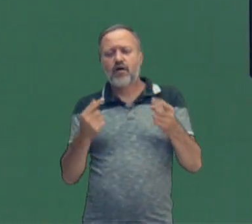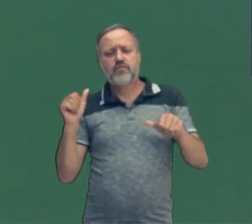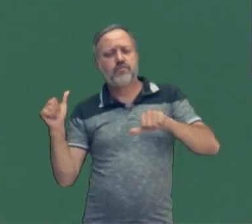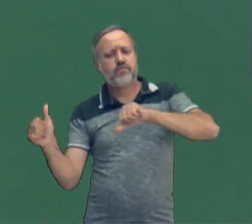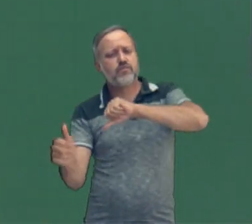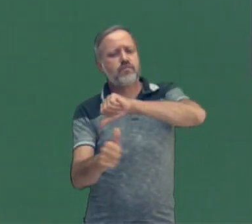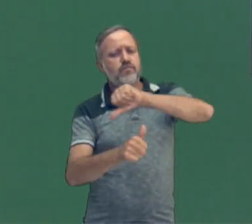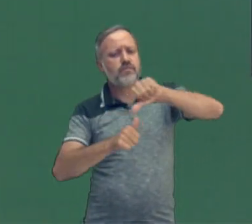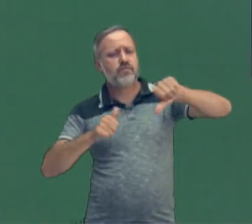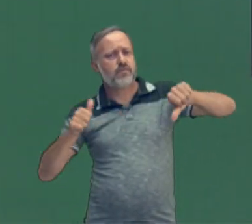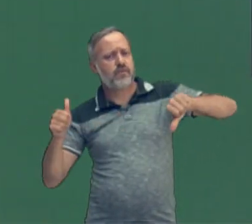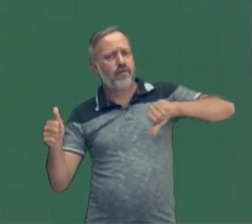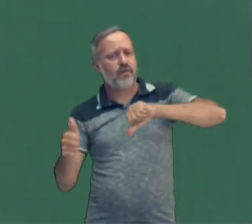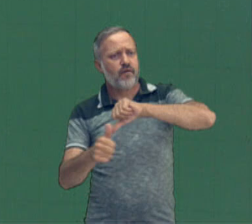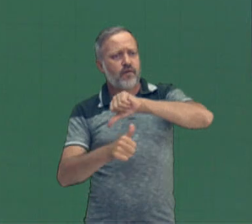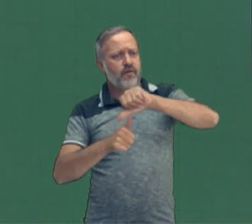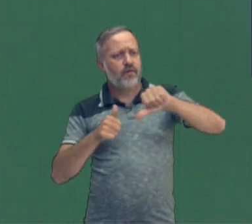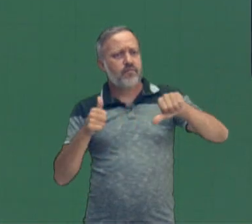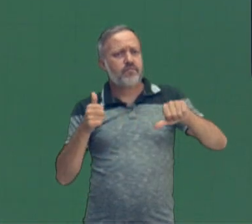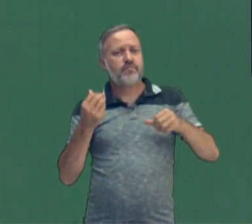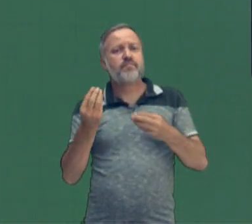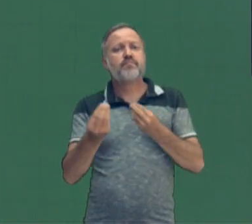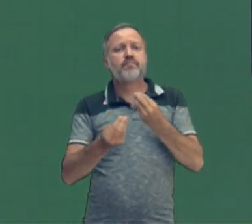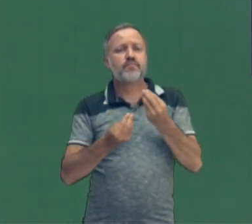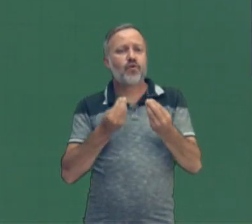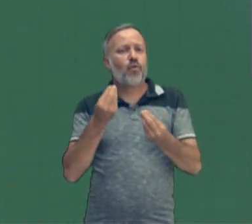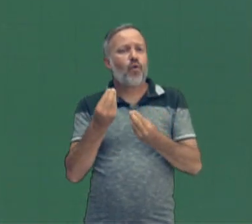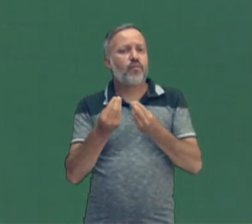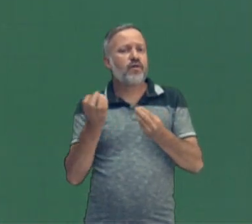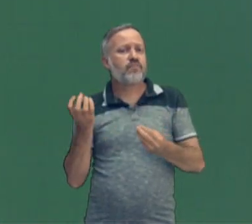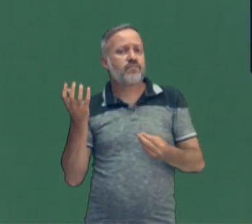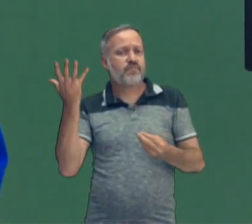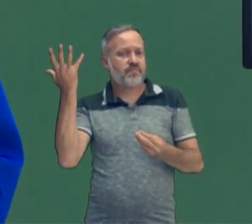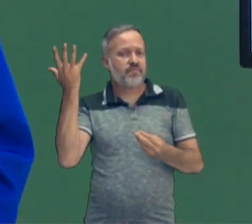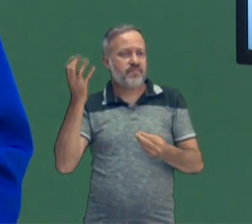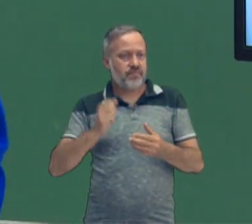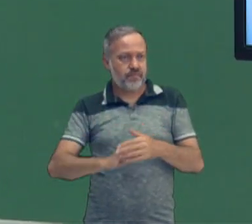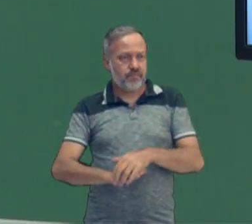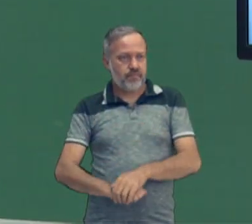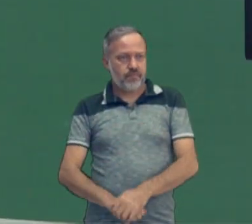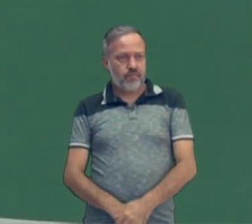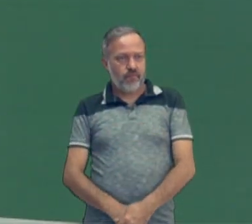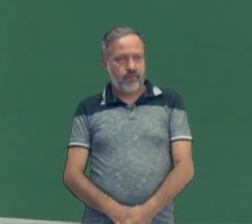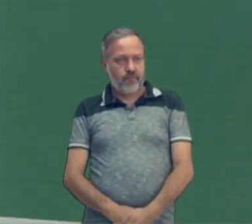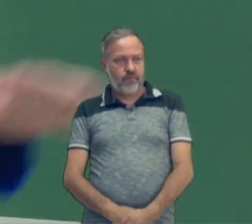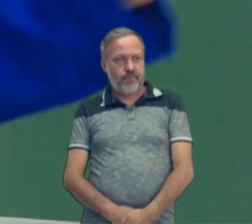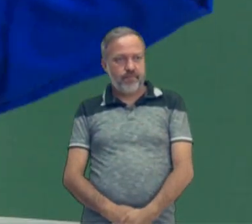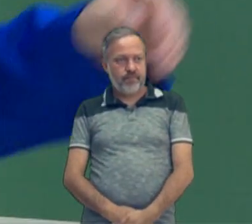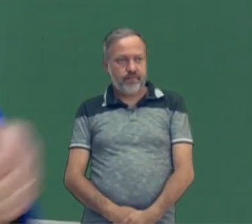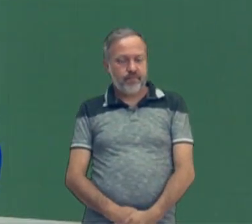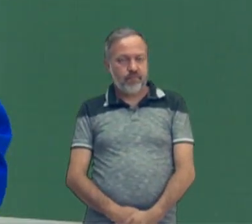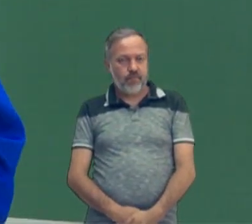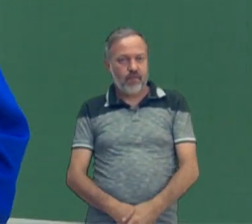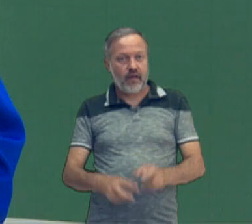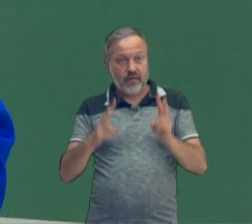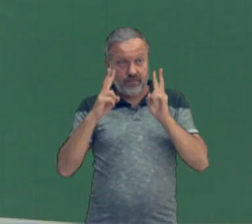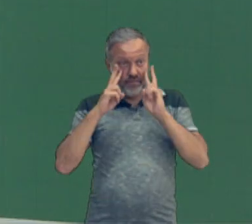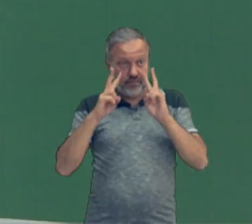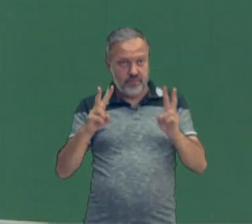espaço constantemente sendo transformado por essas ações do homem. Ora, este